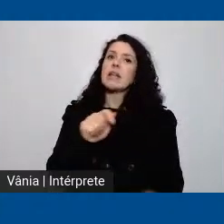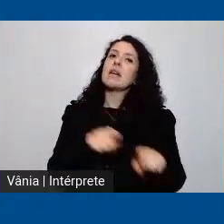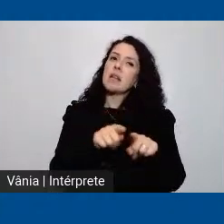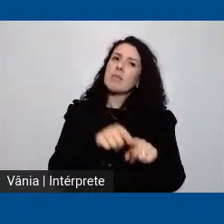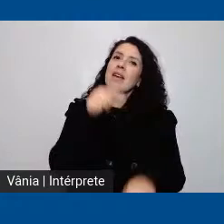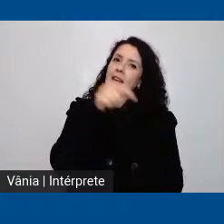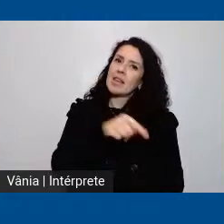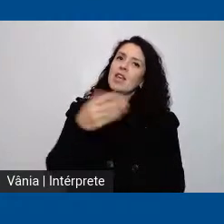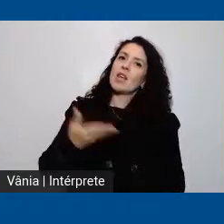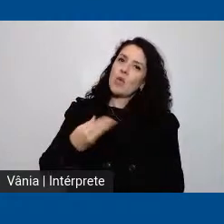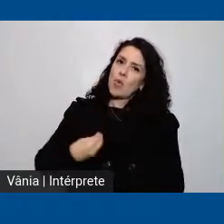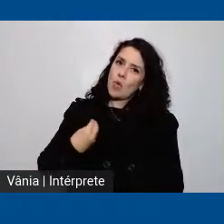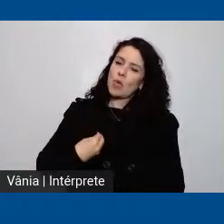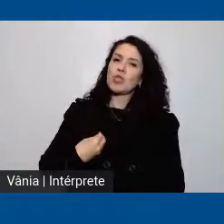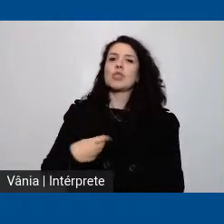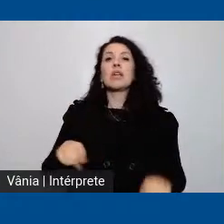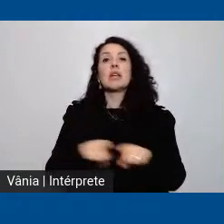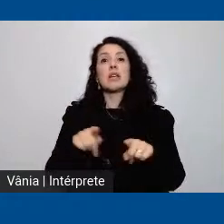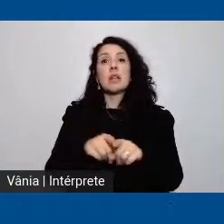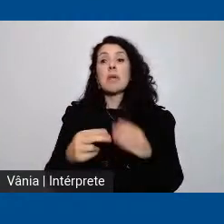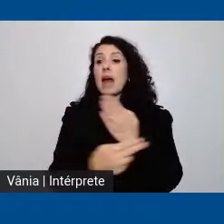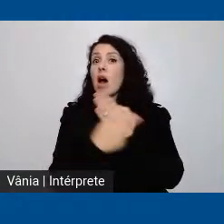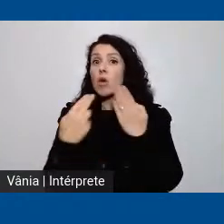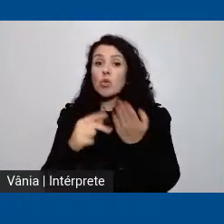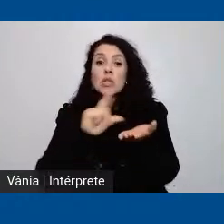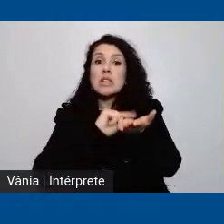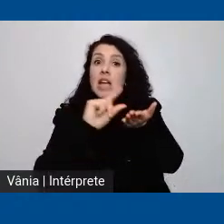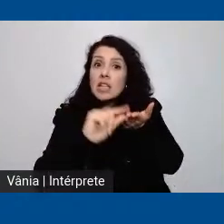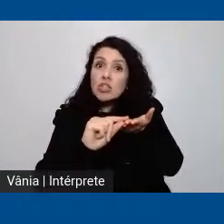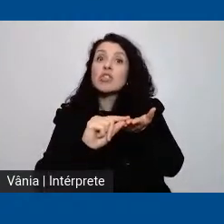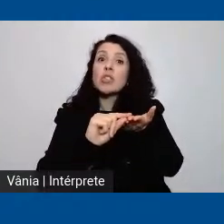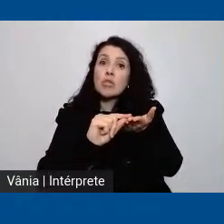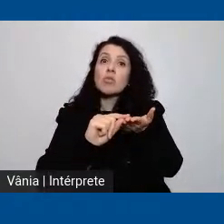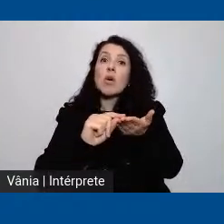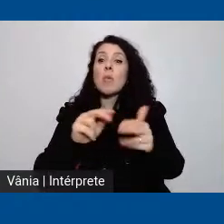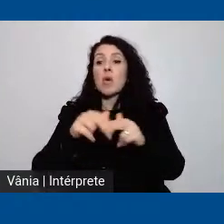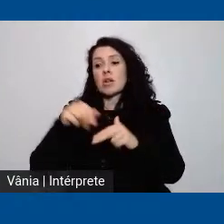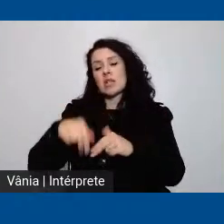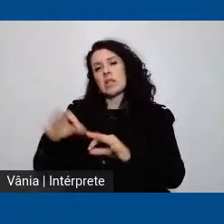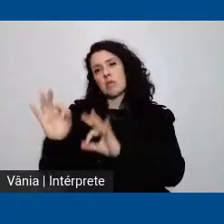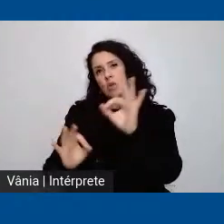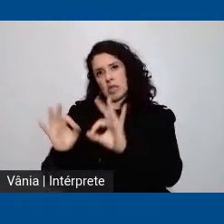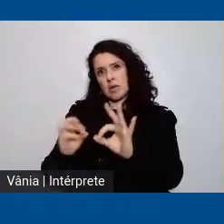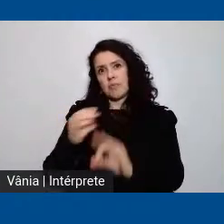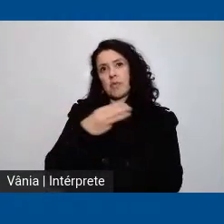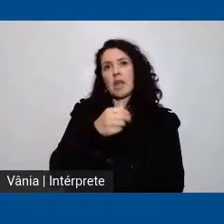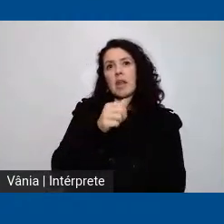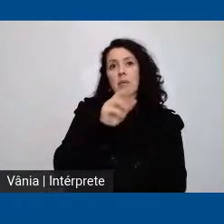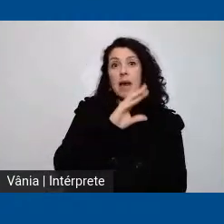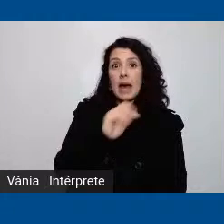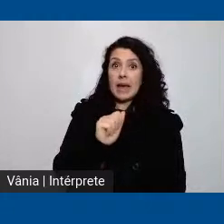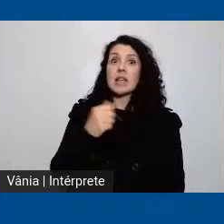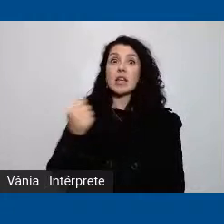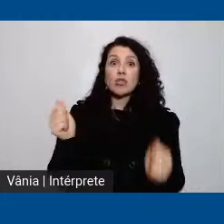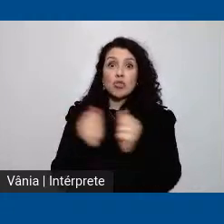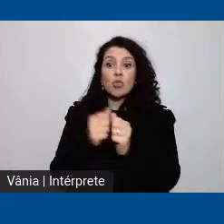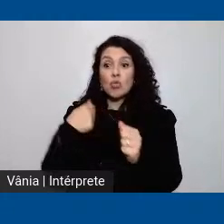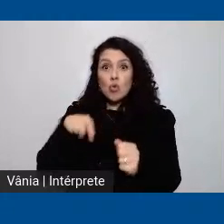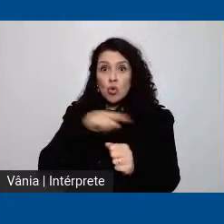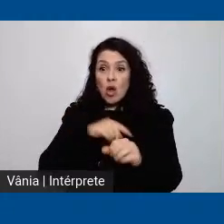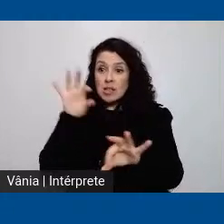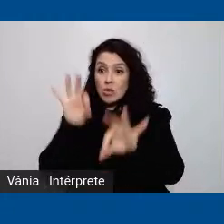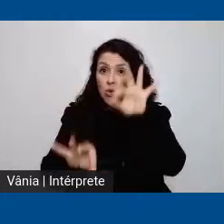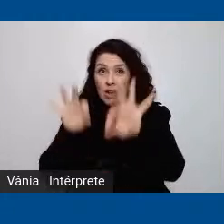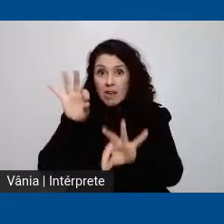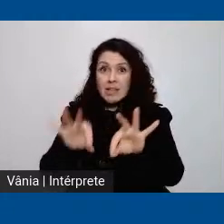presente, e autoras também de artigos no projeto. Maria do Carmo dividiu comigo a curadoria e a edição deste projeto, e que